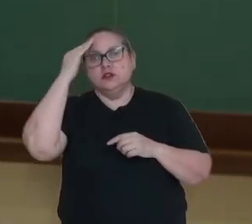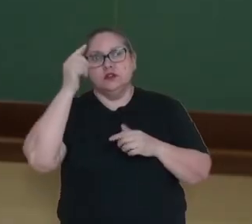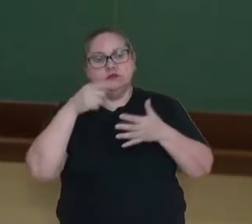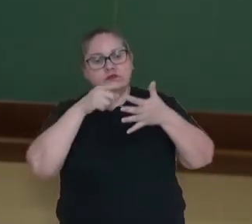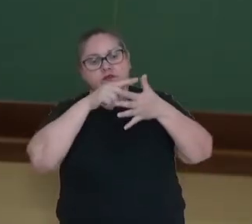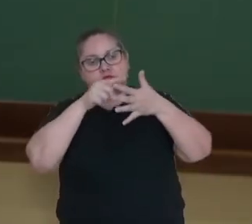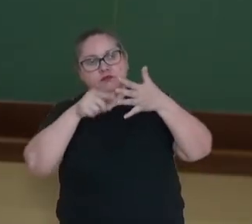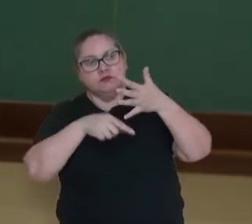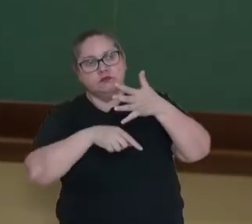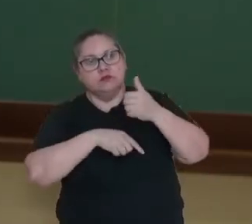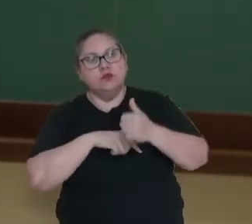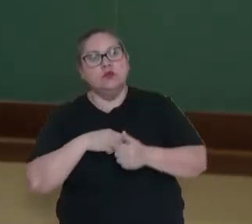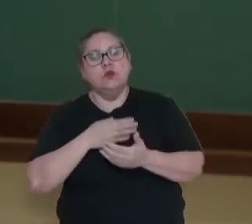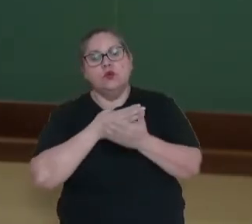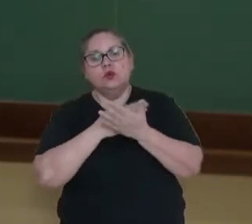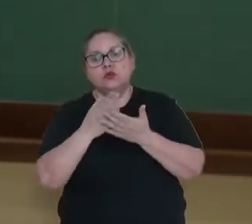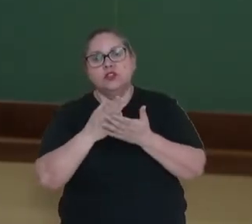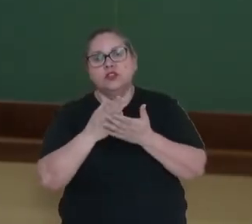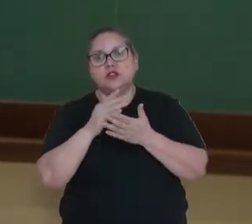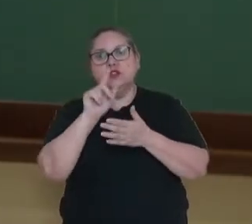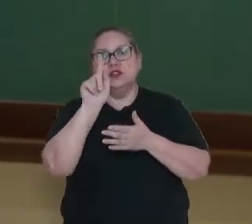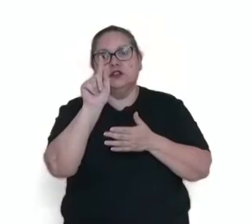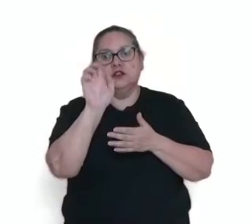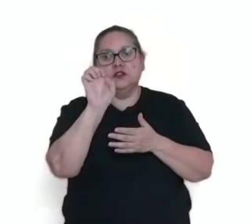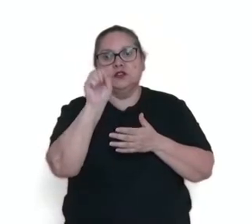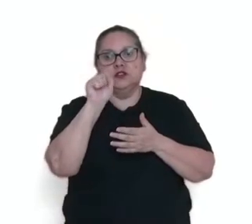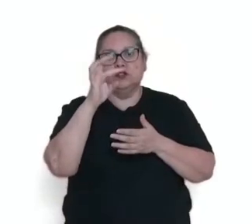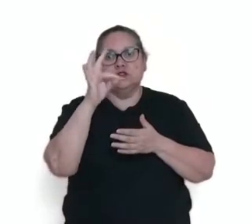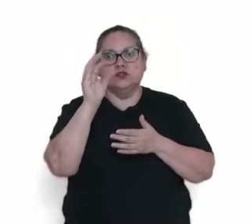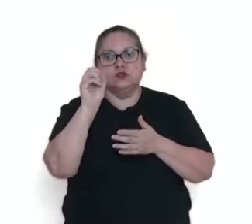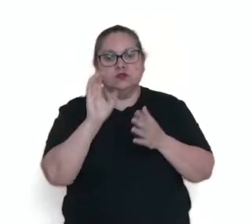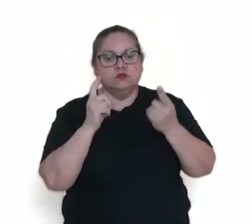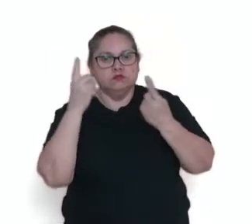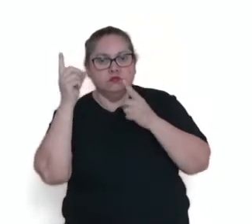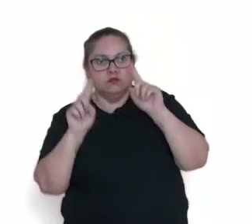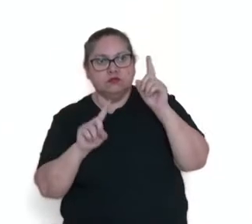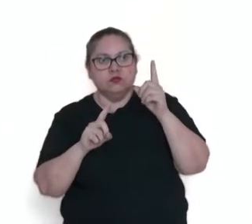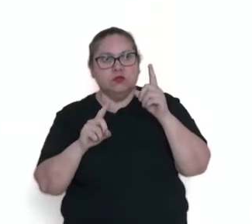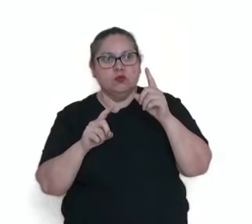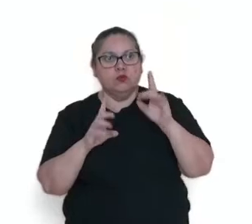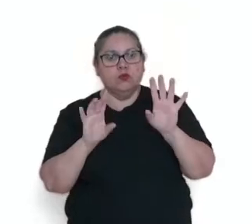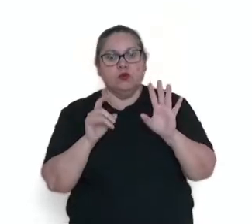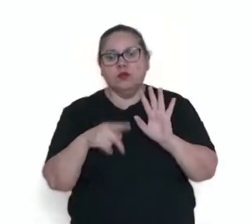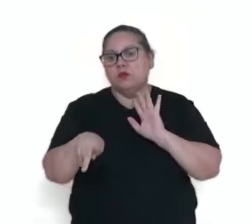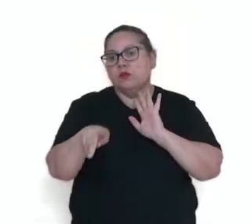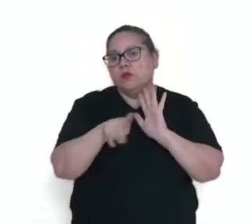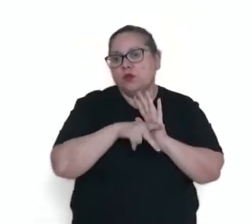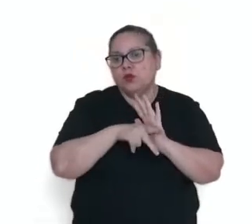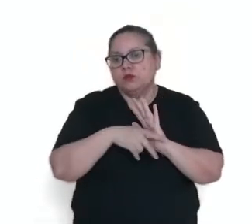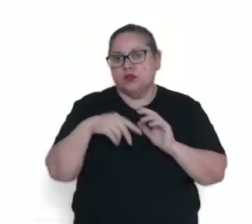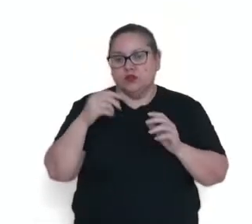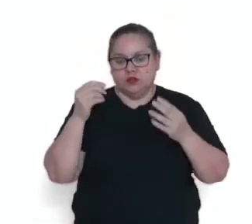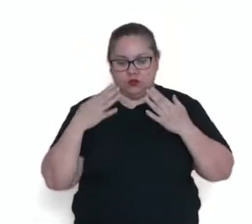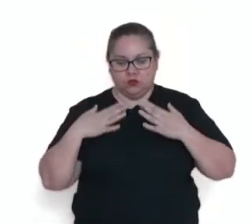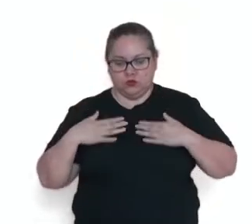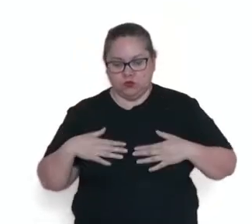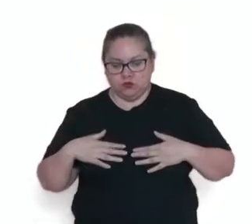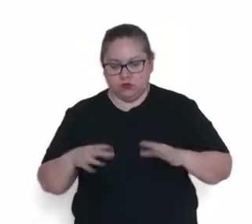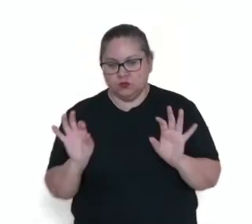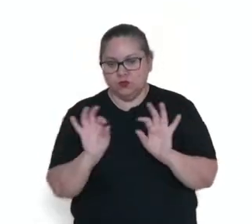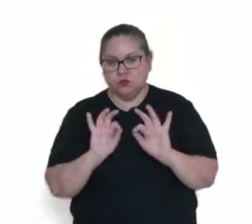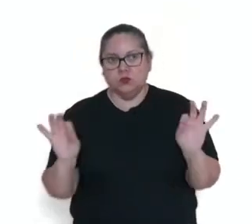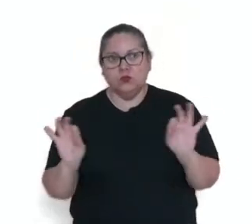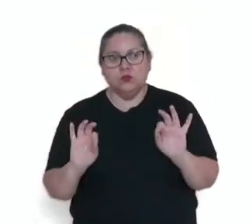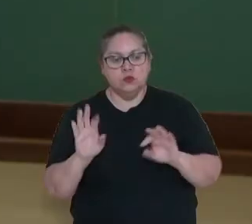deles? Então, vamos começar pelos gestos. Olha só. É a ação de uma parte específica do corpo. O mais